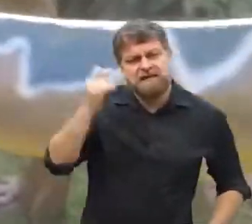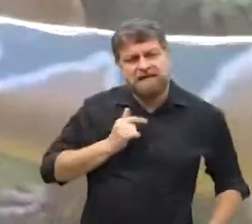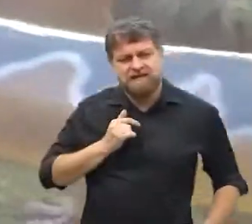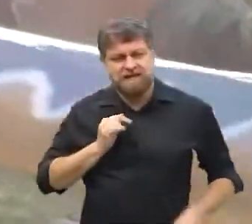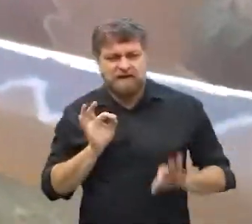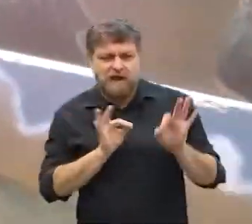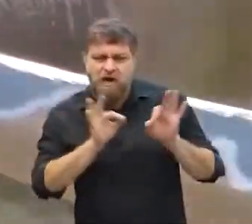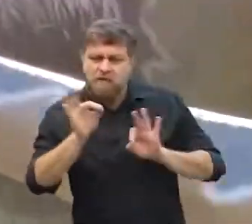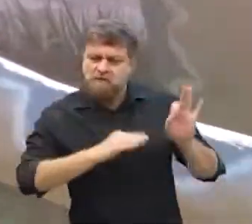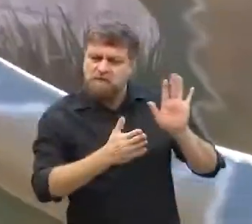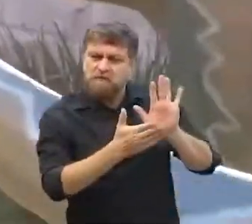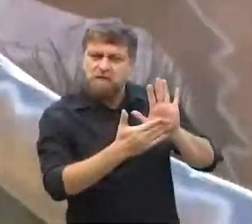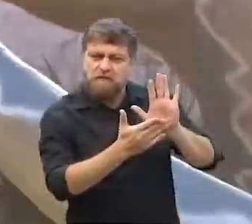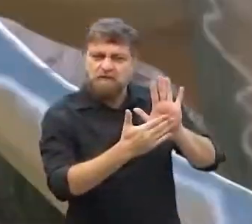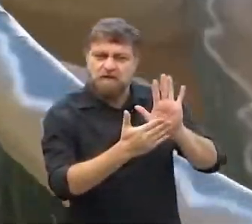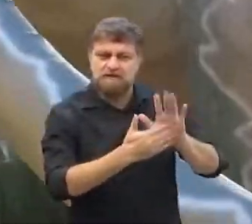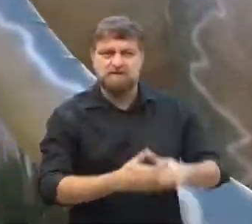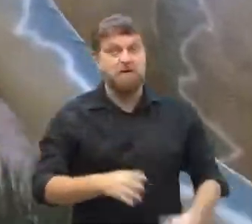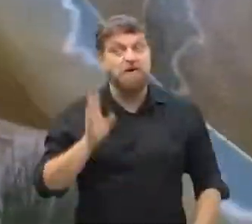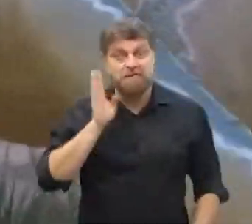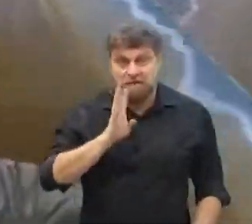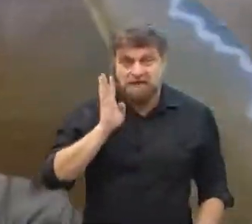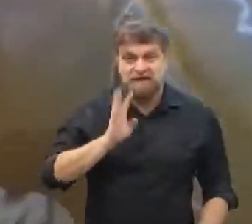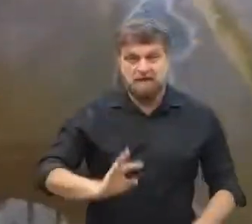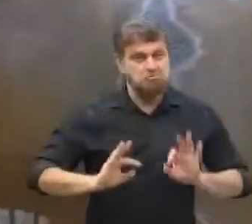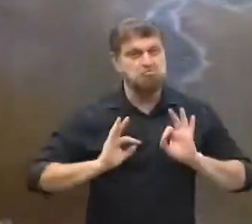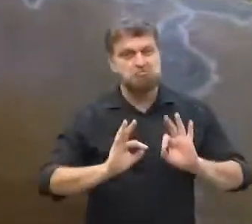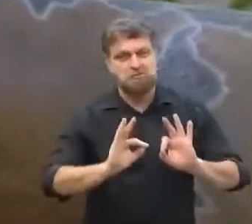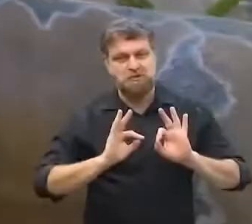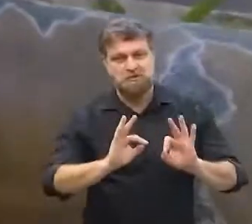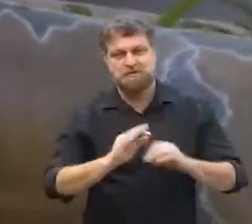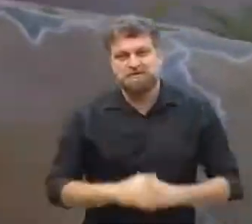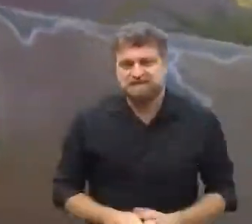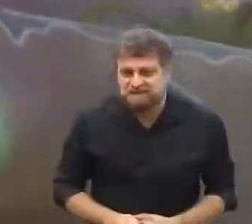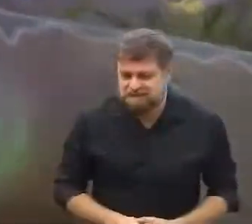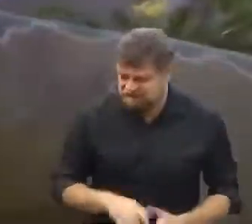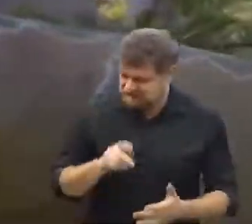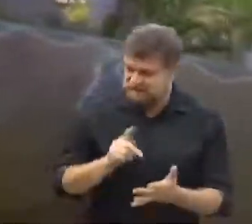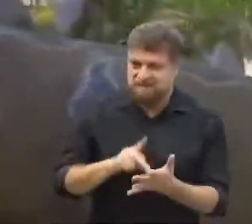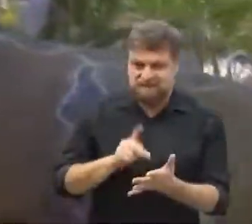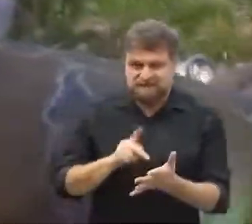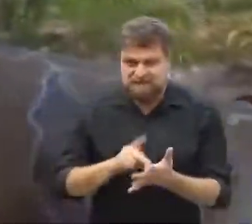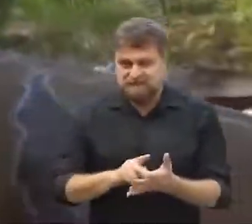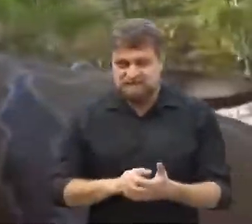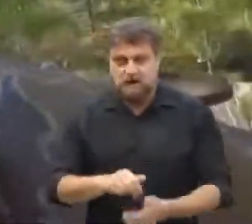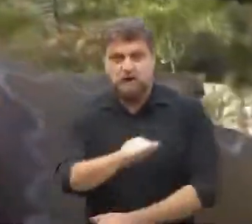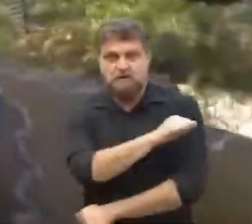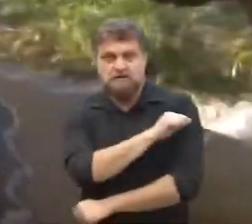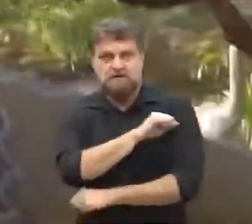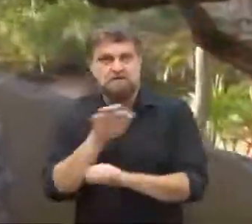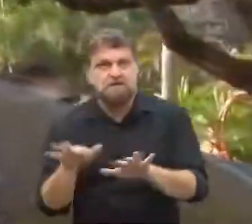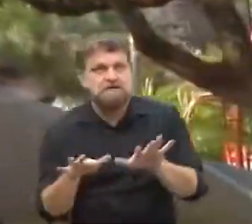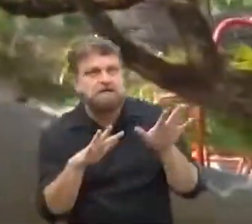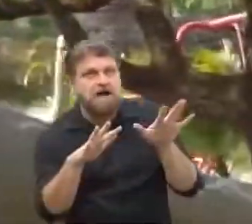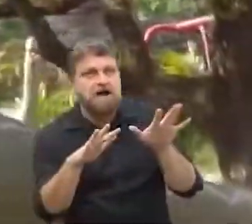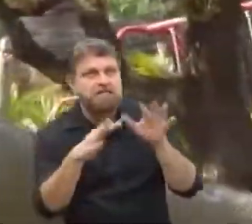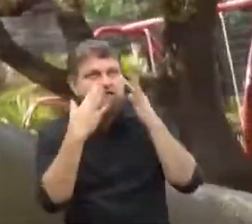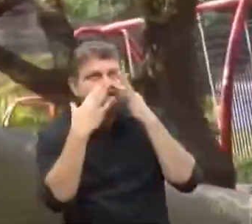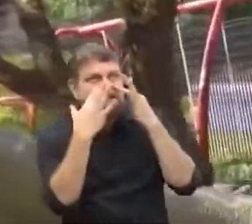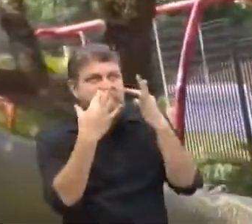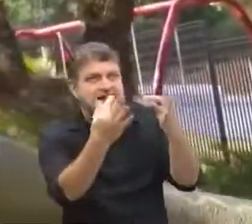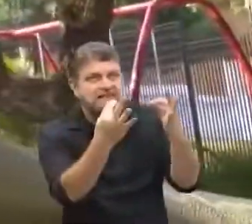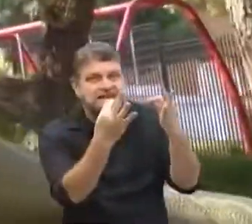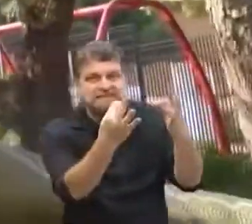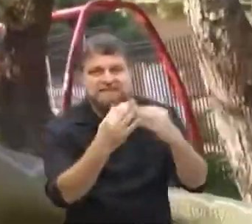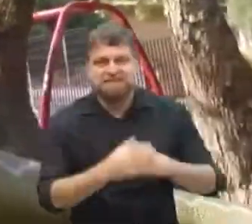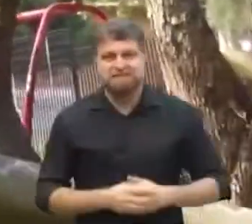esse projeto que ficou realmente muito bacana, muito legal e de fato vai prender a atenção dos alunos, né? Como que surgiu